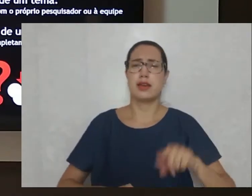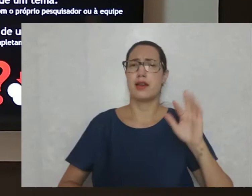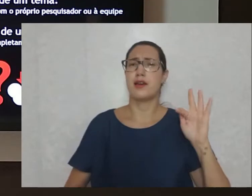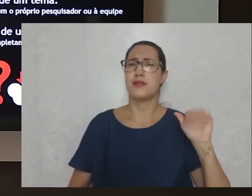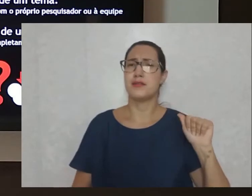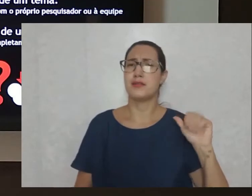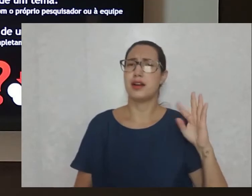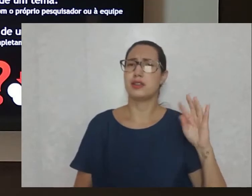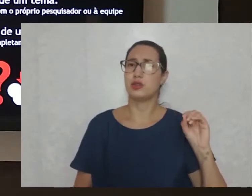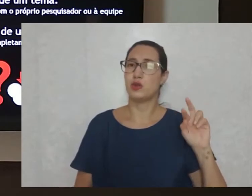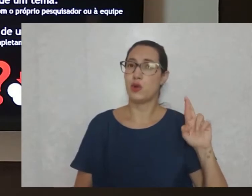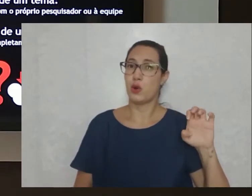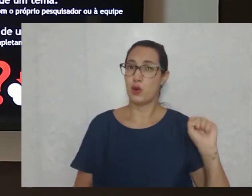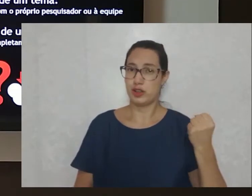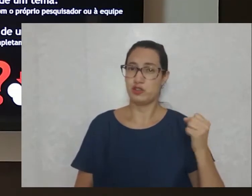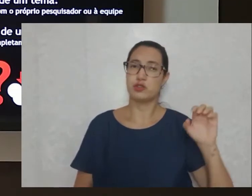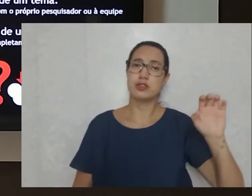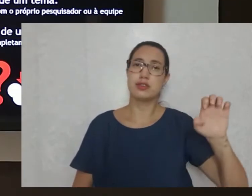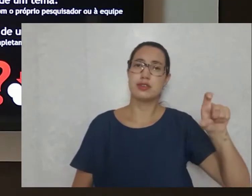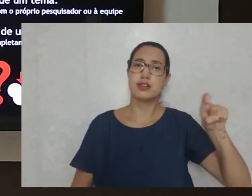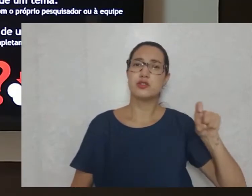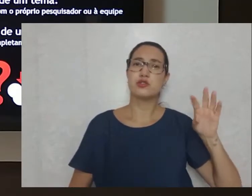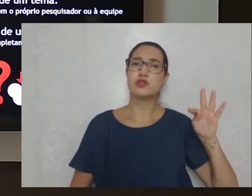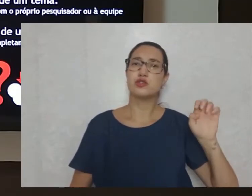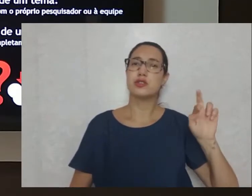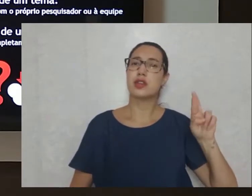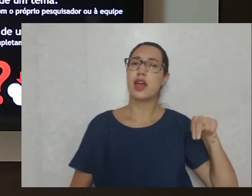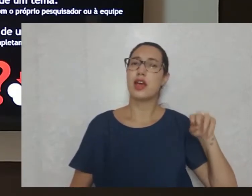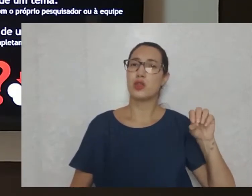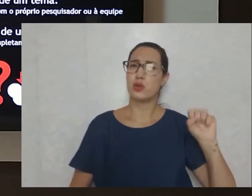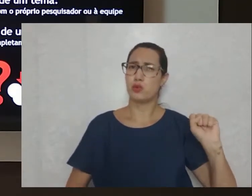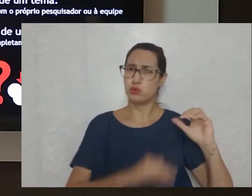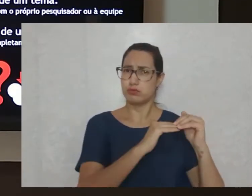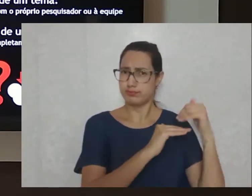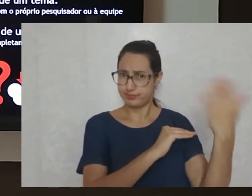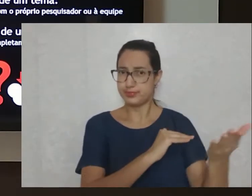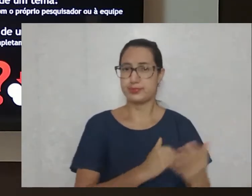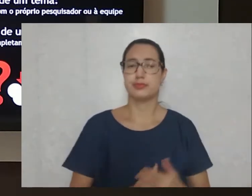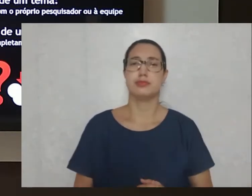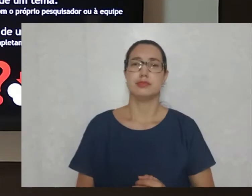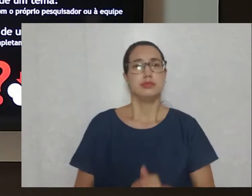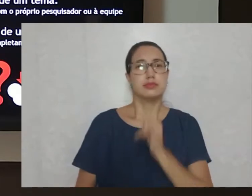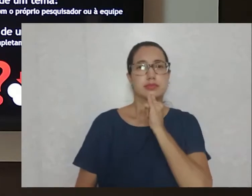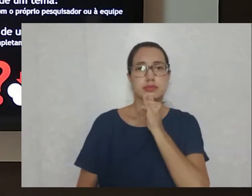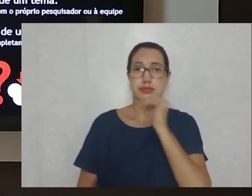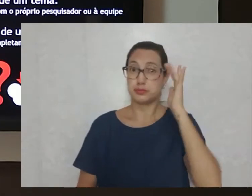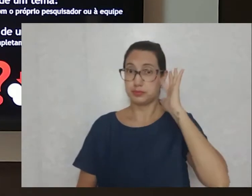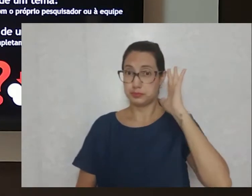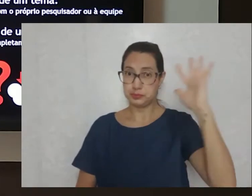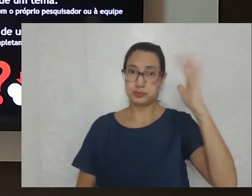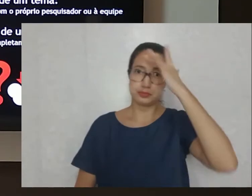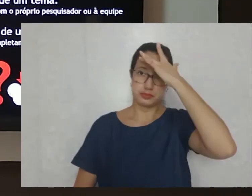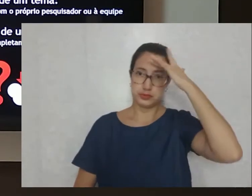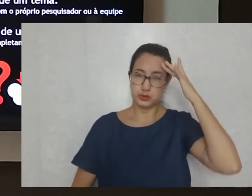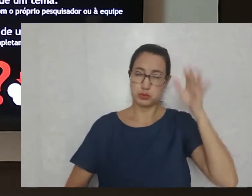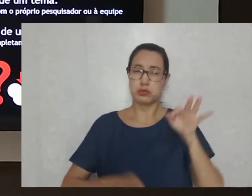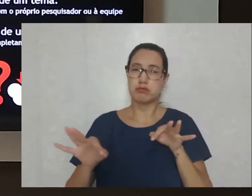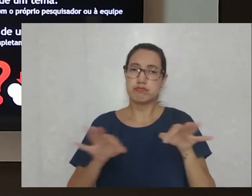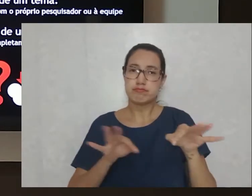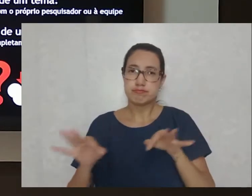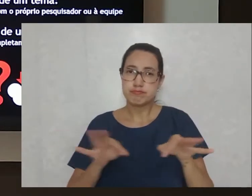um pesquisador vai fazer um projeto de pesquisa, está fazendo o planejamento, né, preparação, e o projeto dele é na área